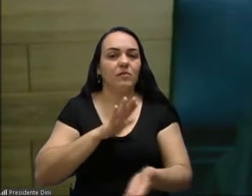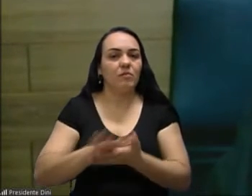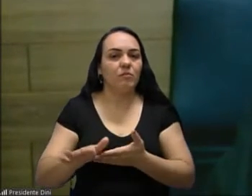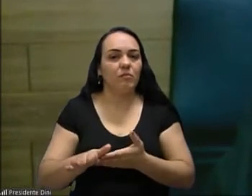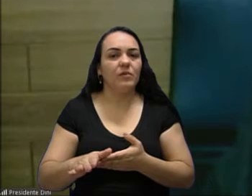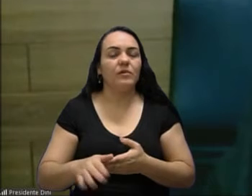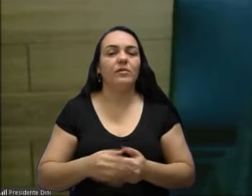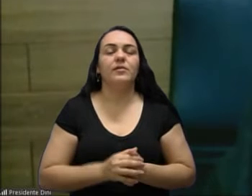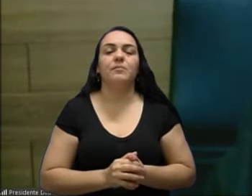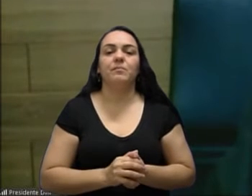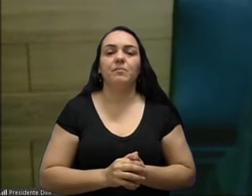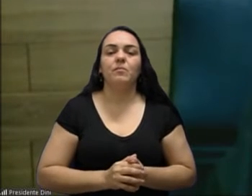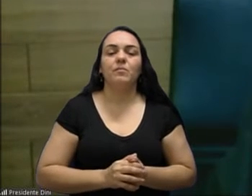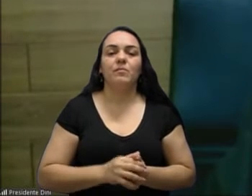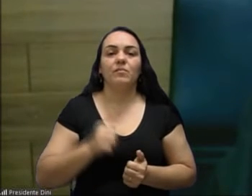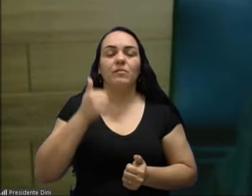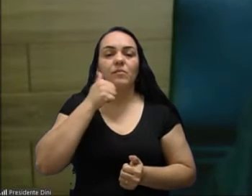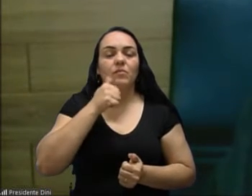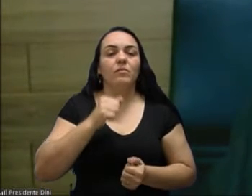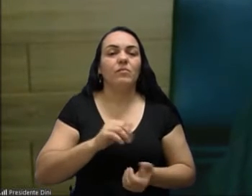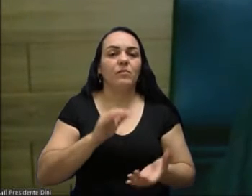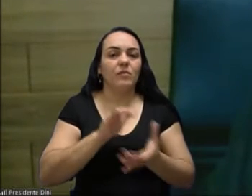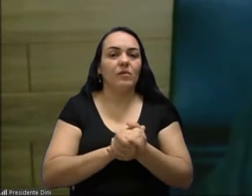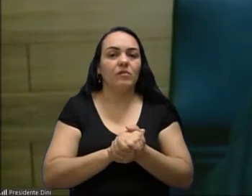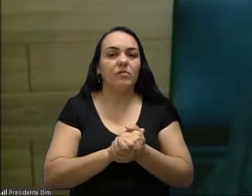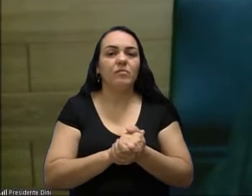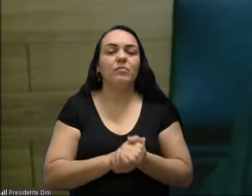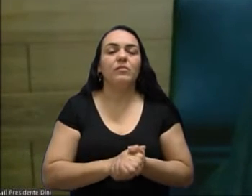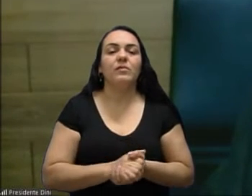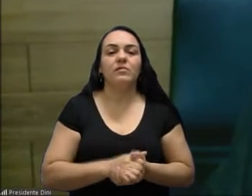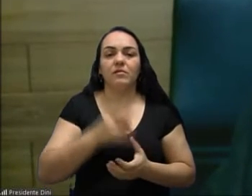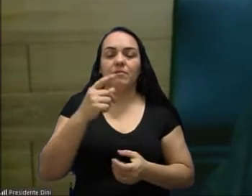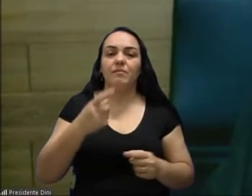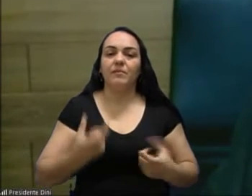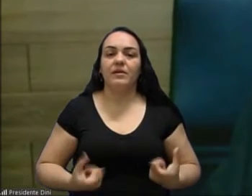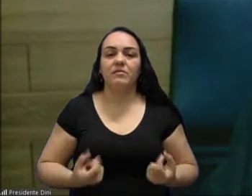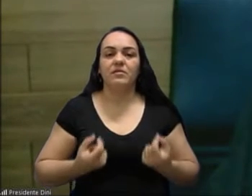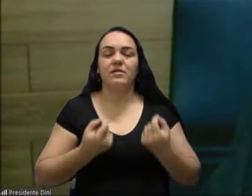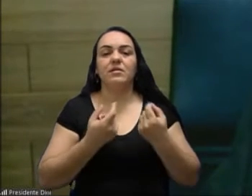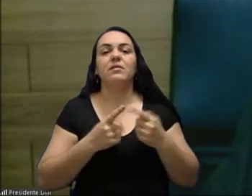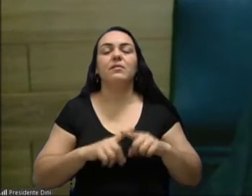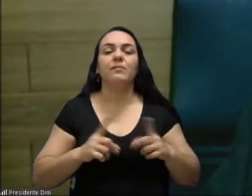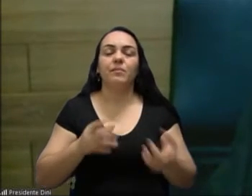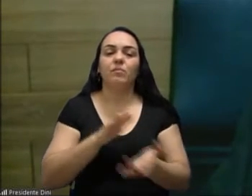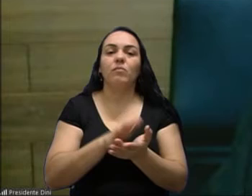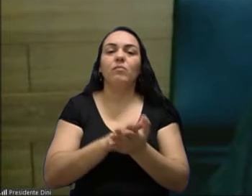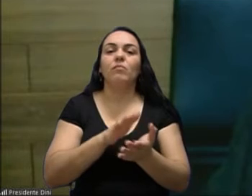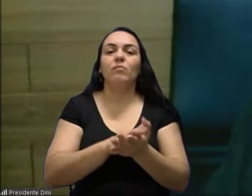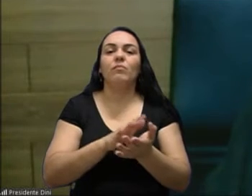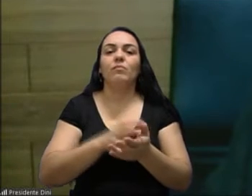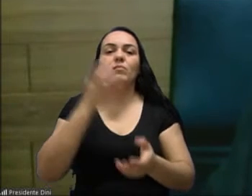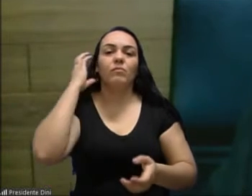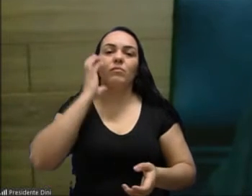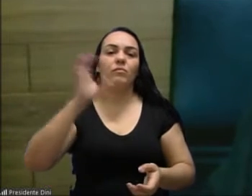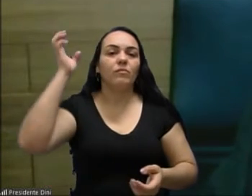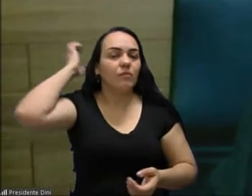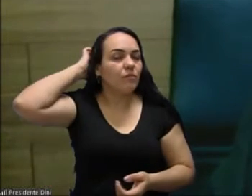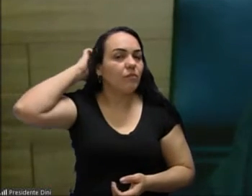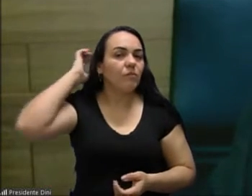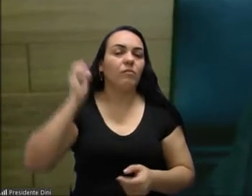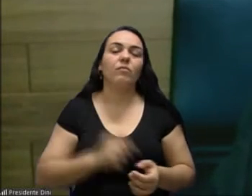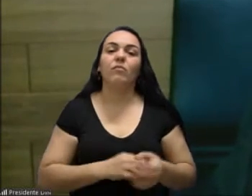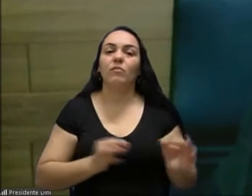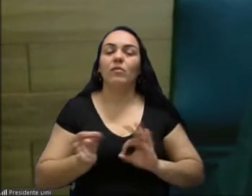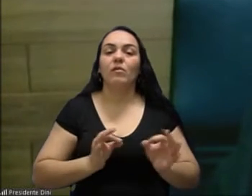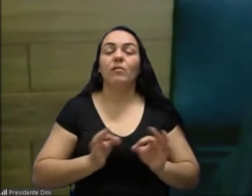só se ele quer apresentar um atestado médico então pelo regimento o vereador só pelo atestado médico parabéns aí vereador Pericles é projeto de lei